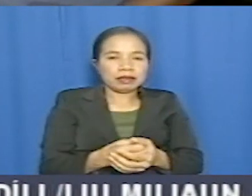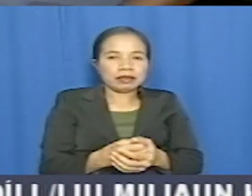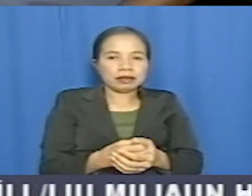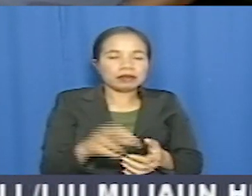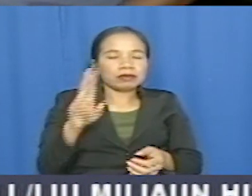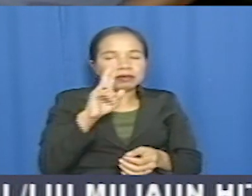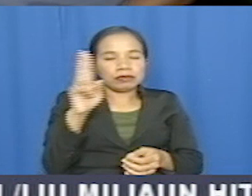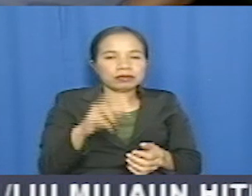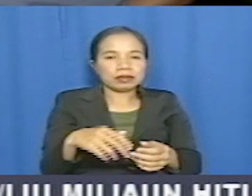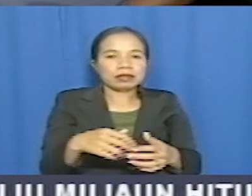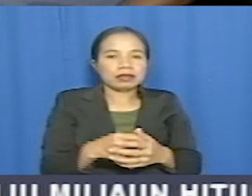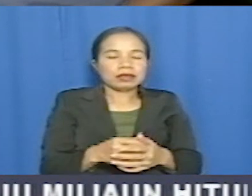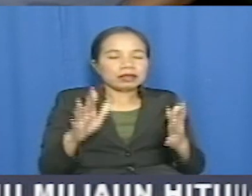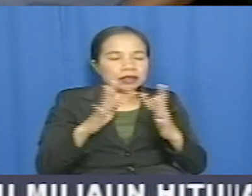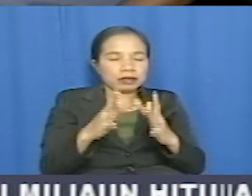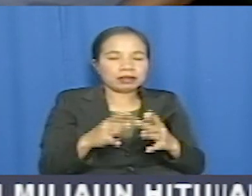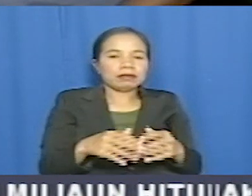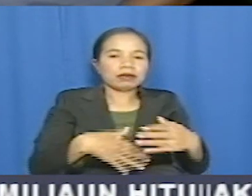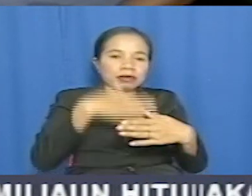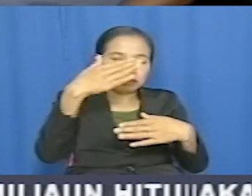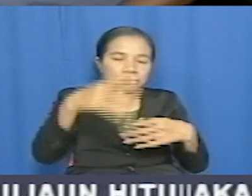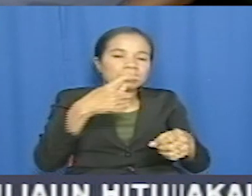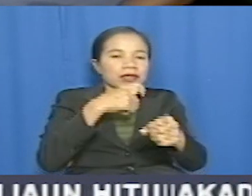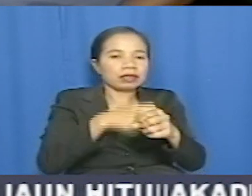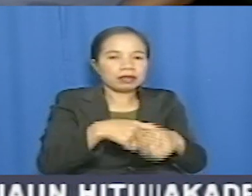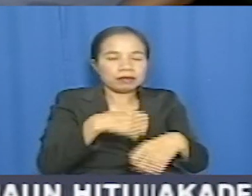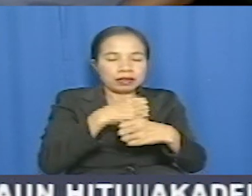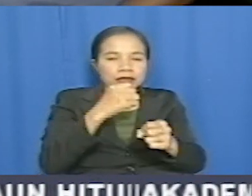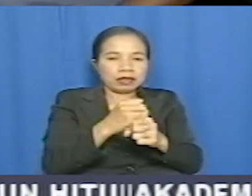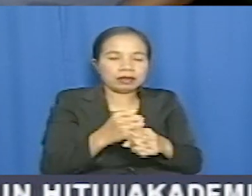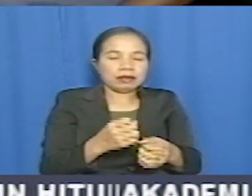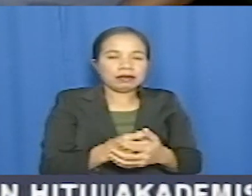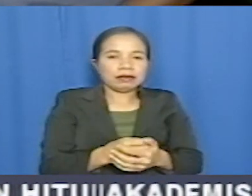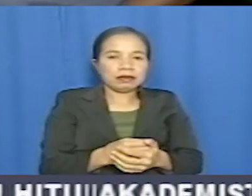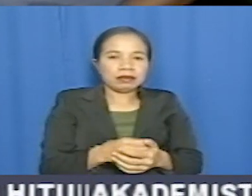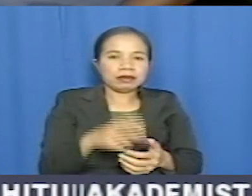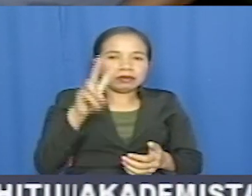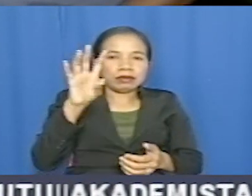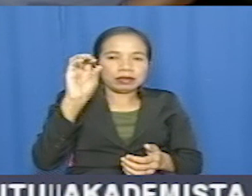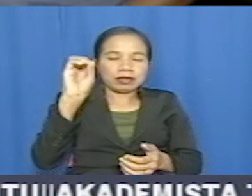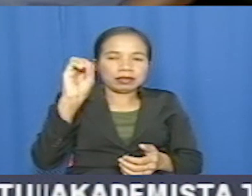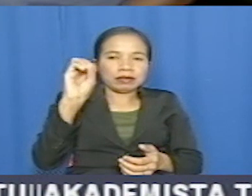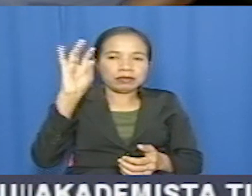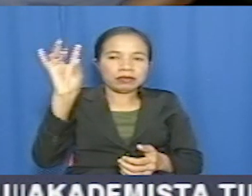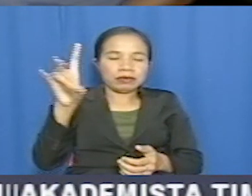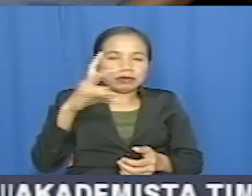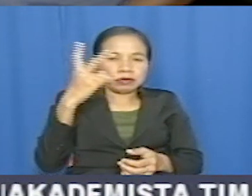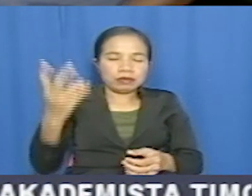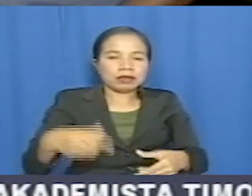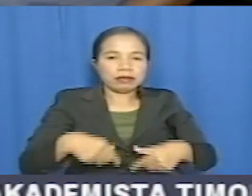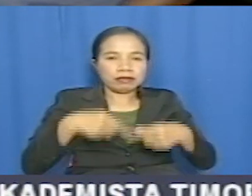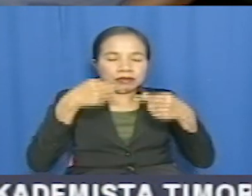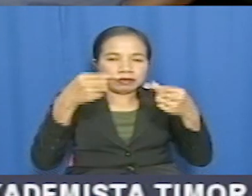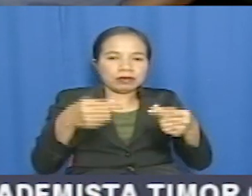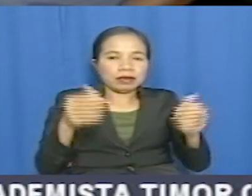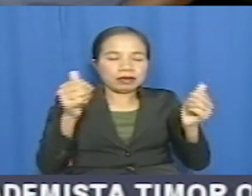ka avansa ho tempo ita ikus liu halo sismik fali 2017 hira kontratu ne ta foba Timor Resources